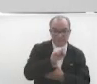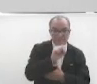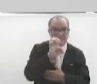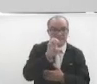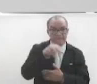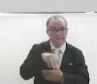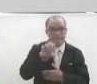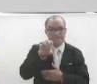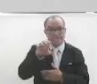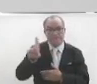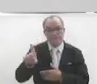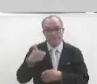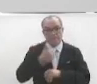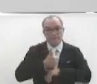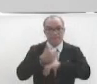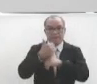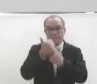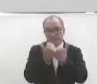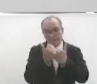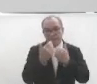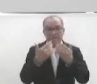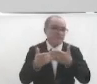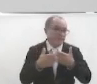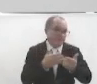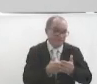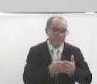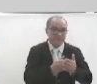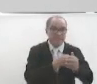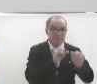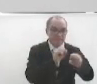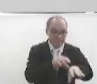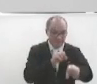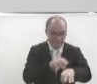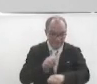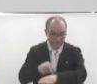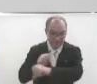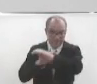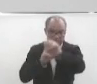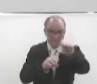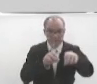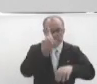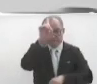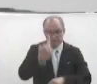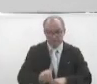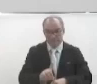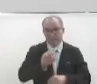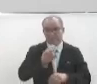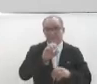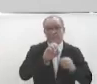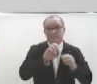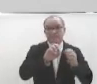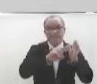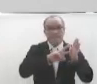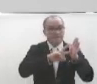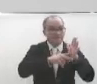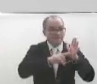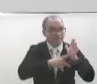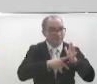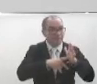um profissional titular e um suplente efetivo da rede Municipal de Educação da diretoria do sistema ur